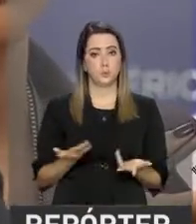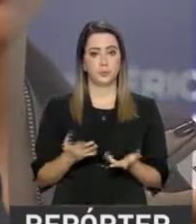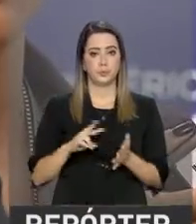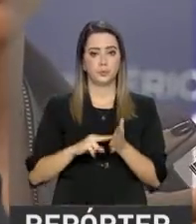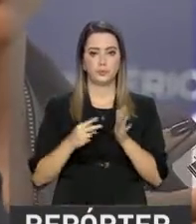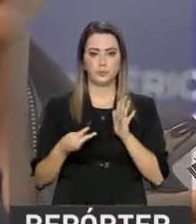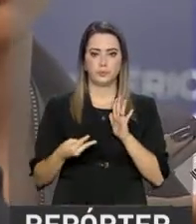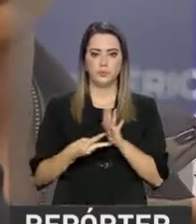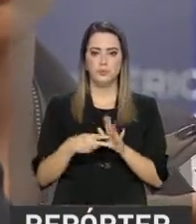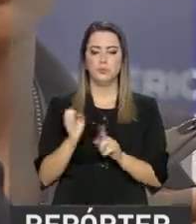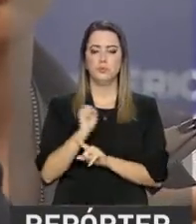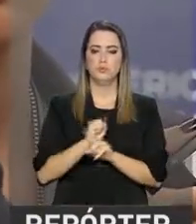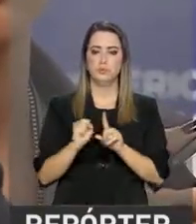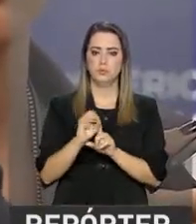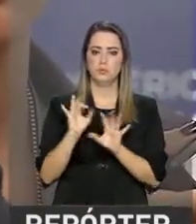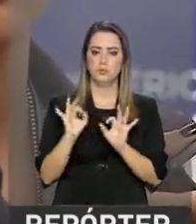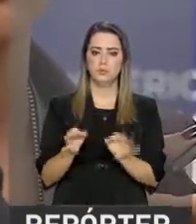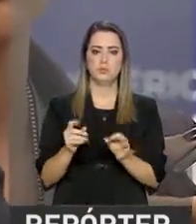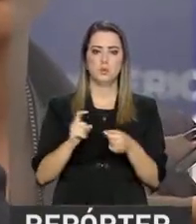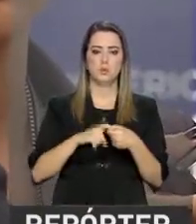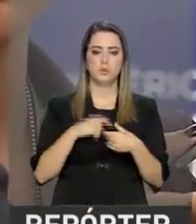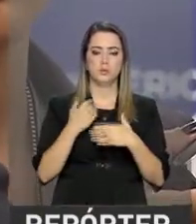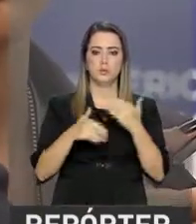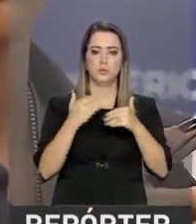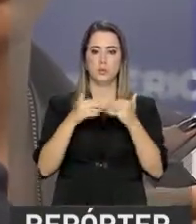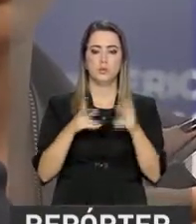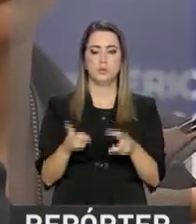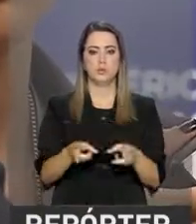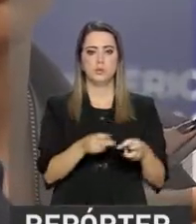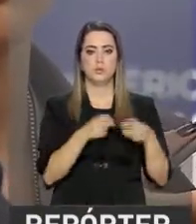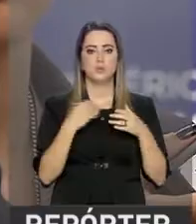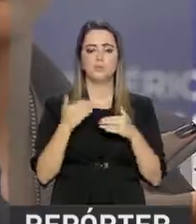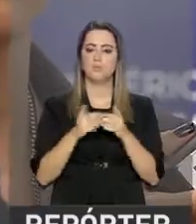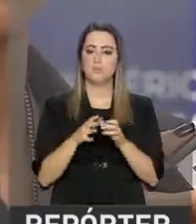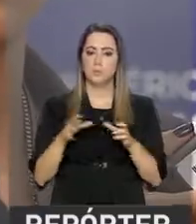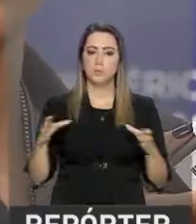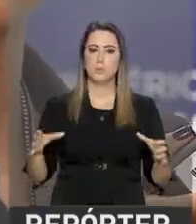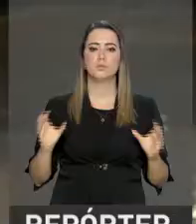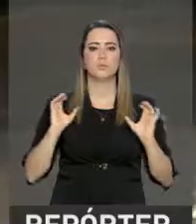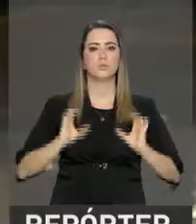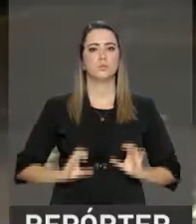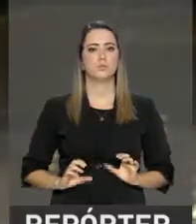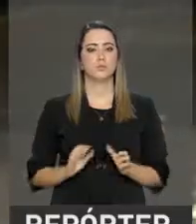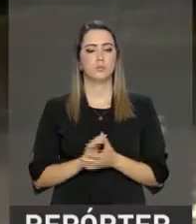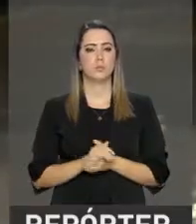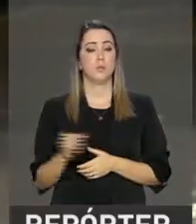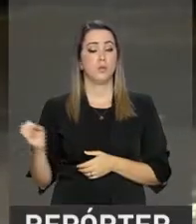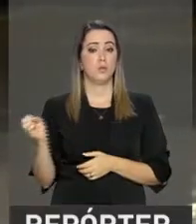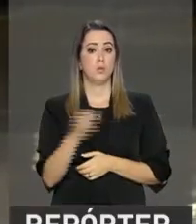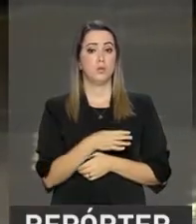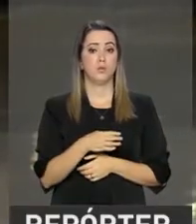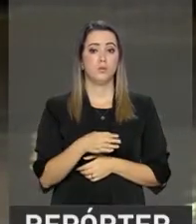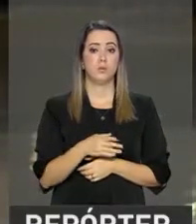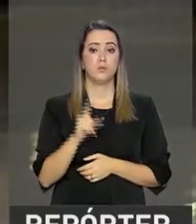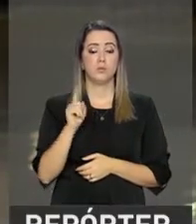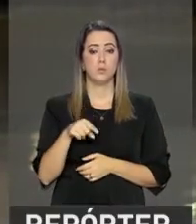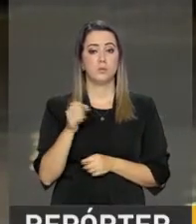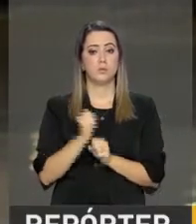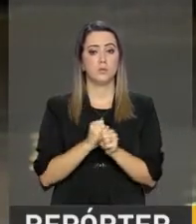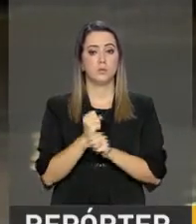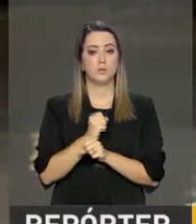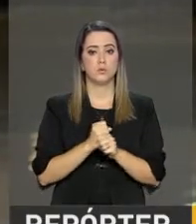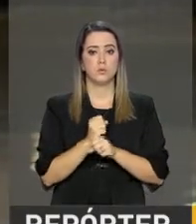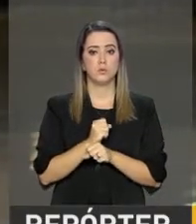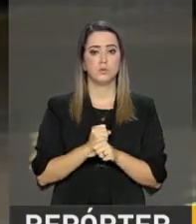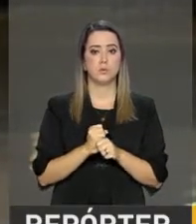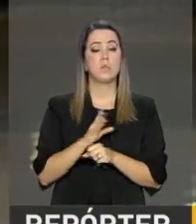significado social é esse resgate é essa perspectiva de ampliação da cidadania uma novidade do enseja para este ano é